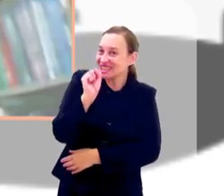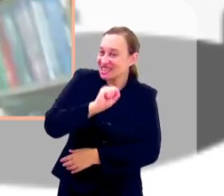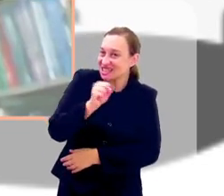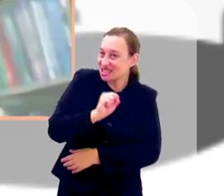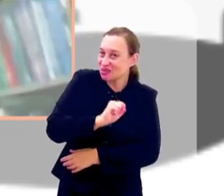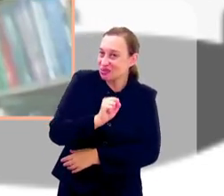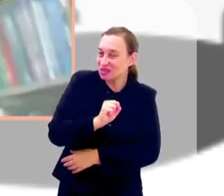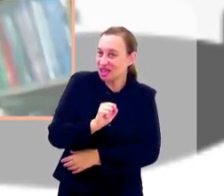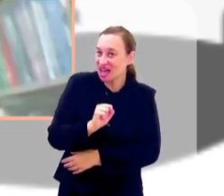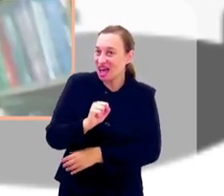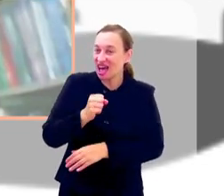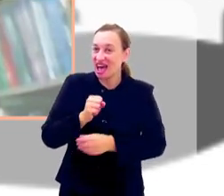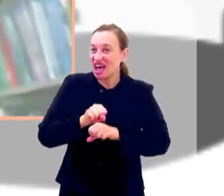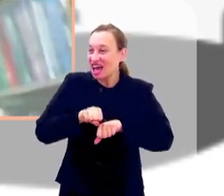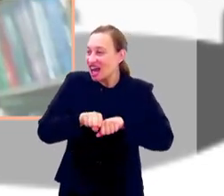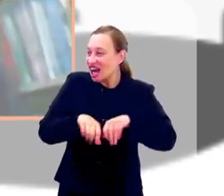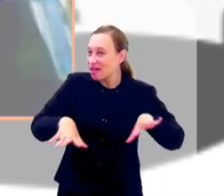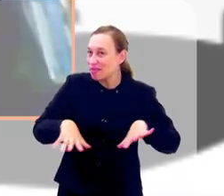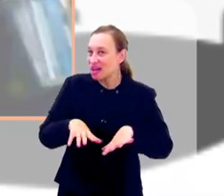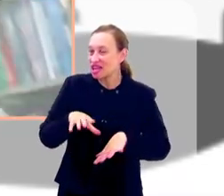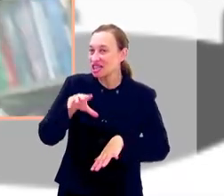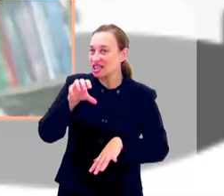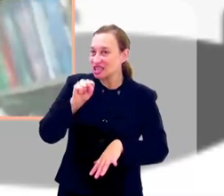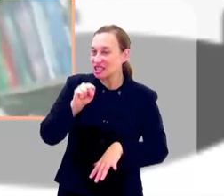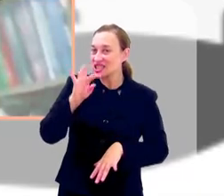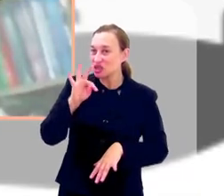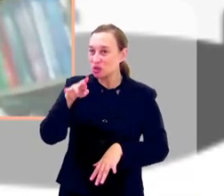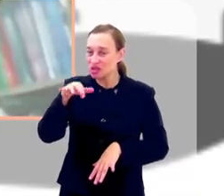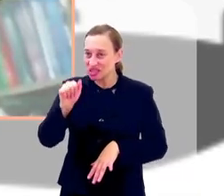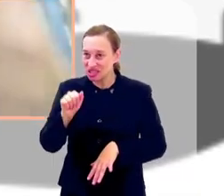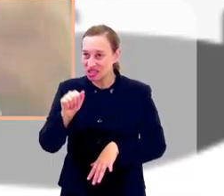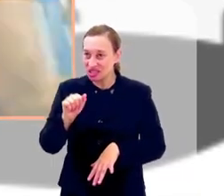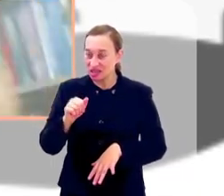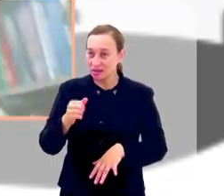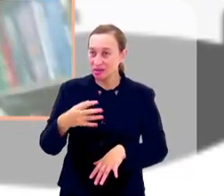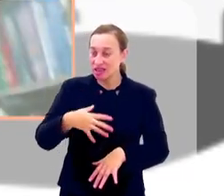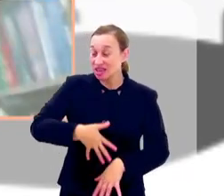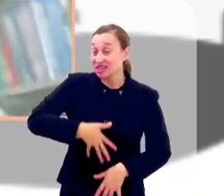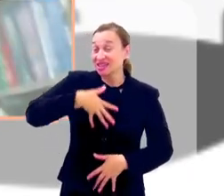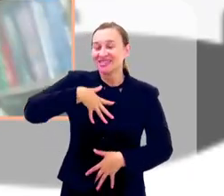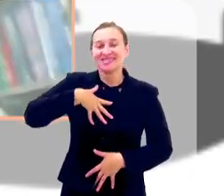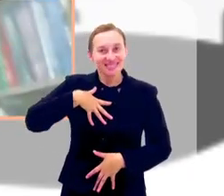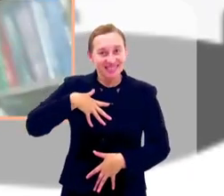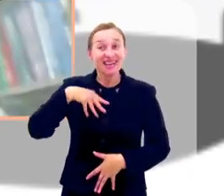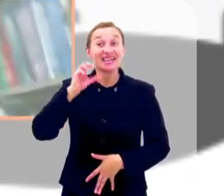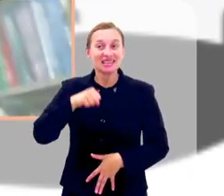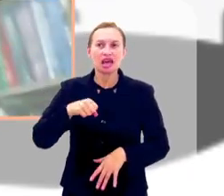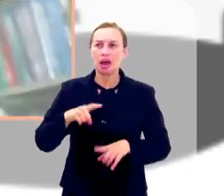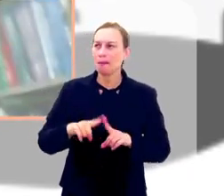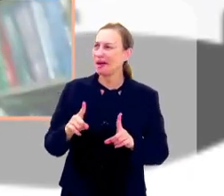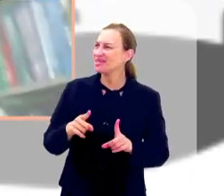abraço de 30 segundos libera ocitocina. Ok, ocitocina é um hormônio que me traz bem-estar,